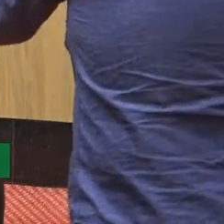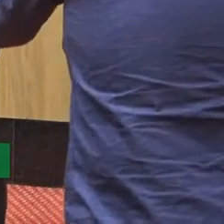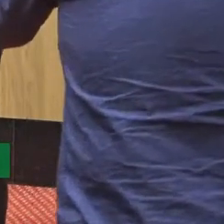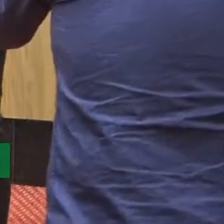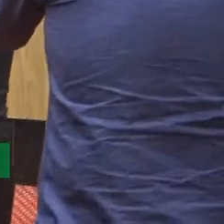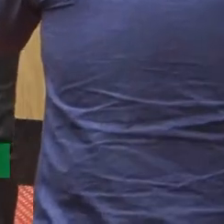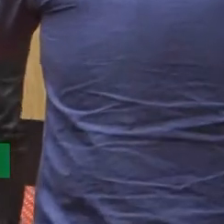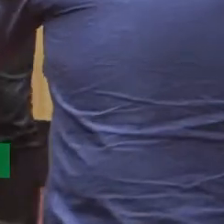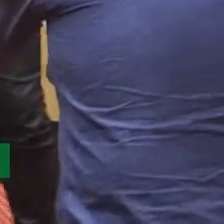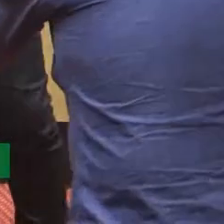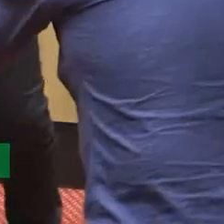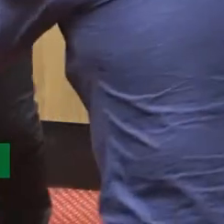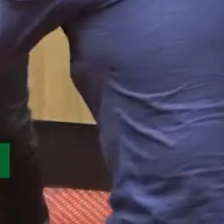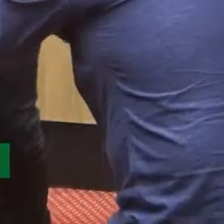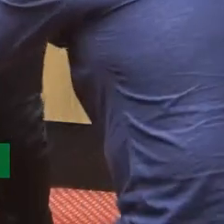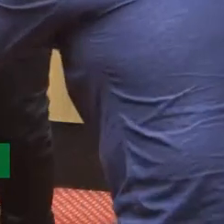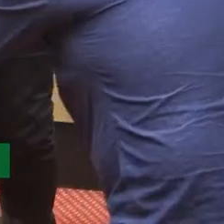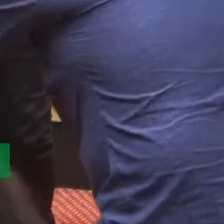pinhão.